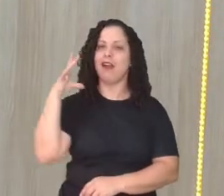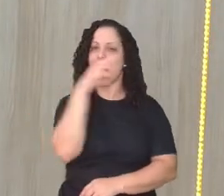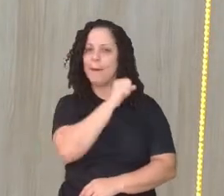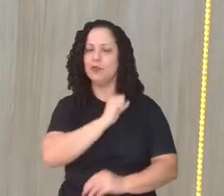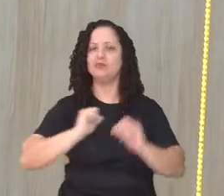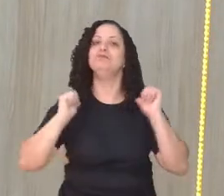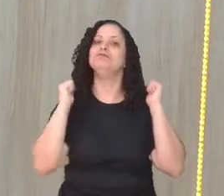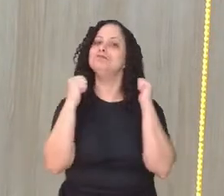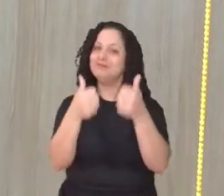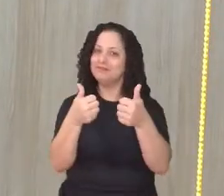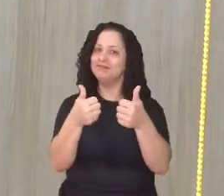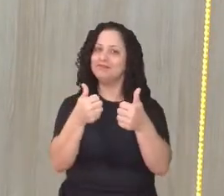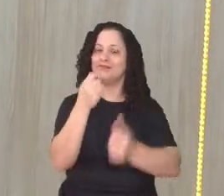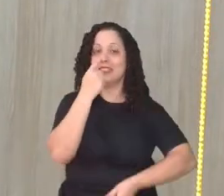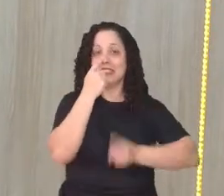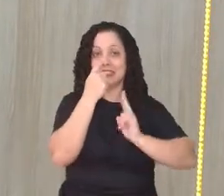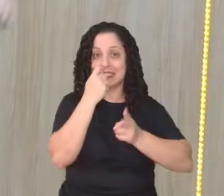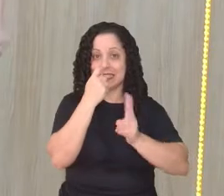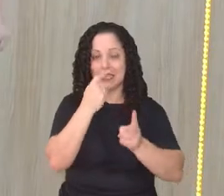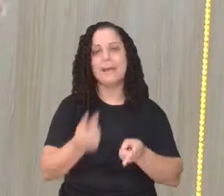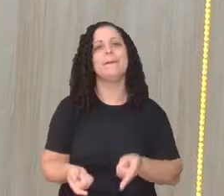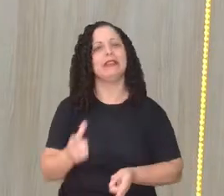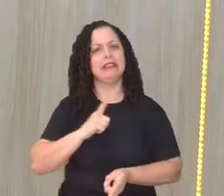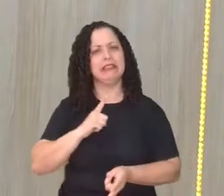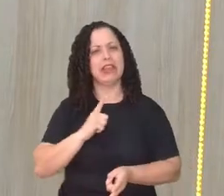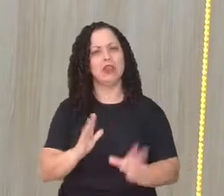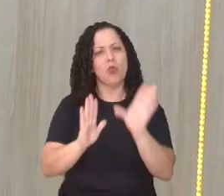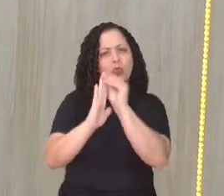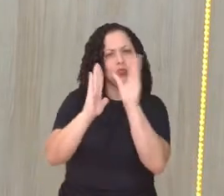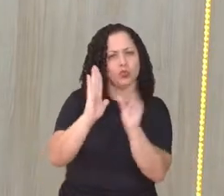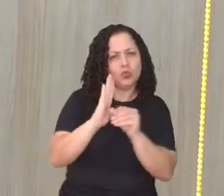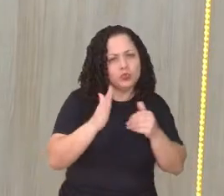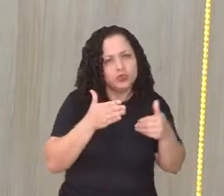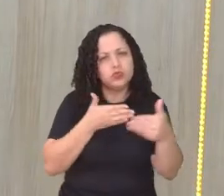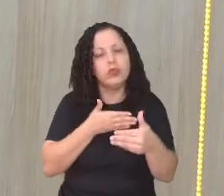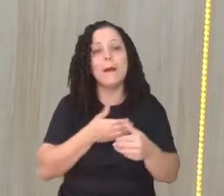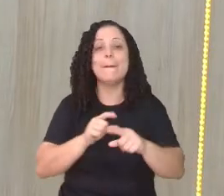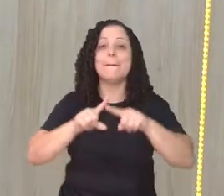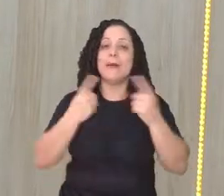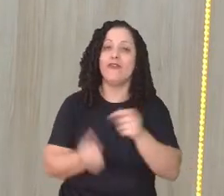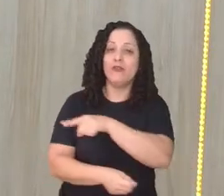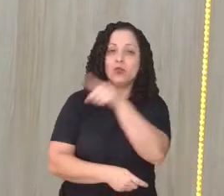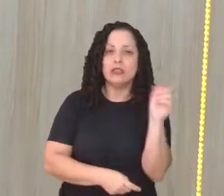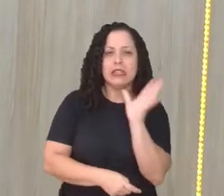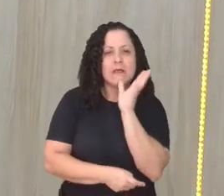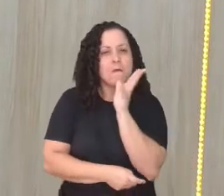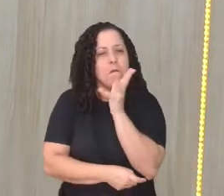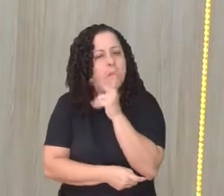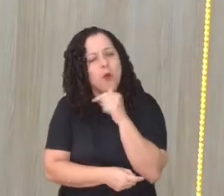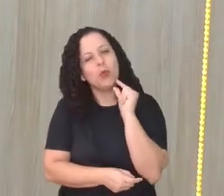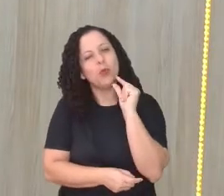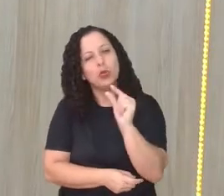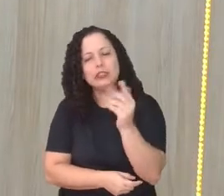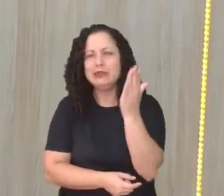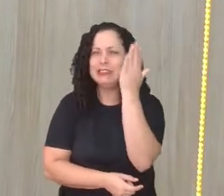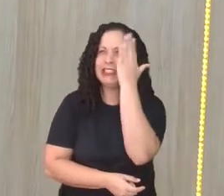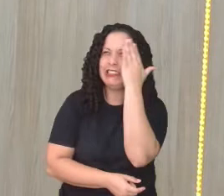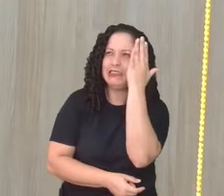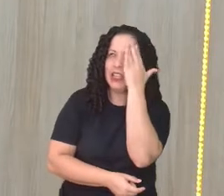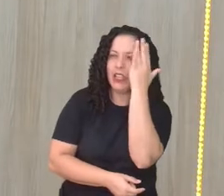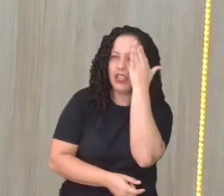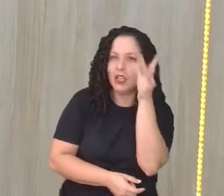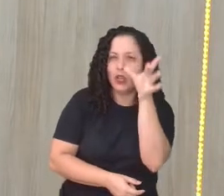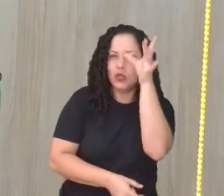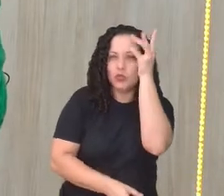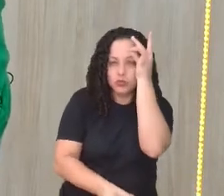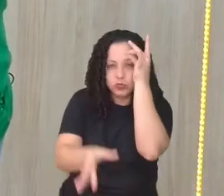gente vai ter sempre o que trabalhar. Se você é um aluno que precisa de tempo para entender, que bom também que você